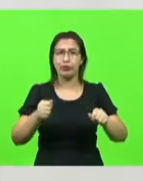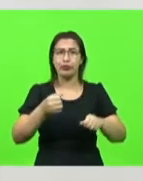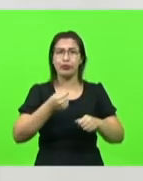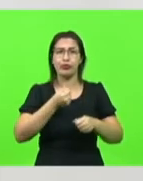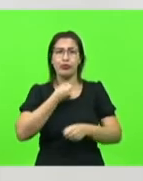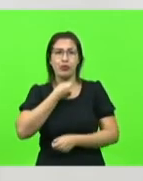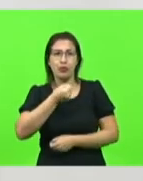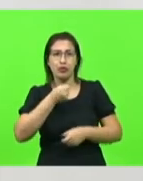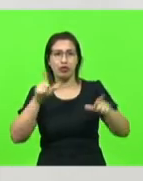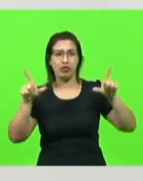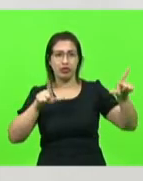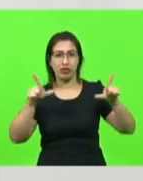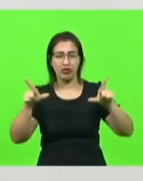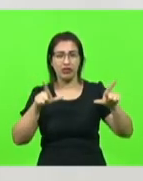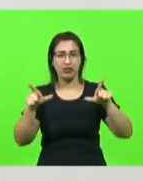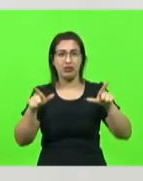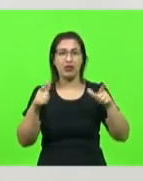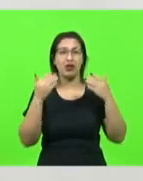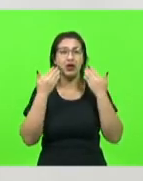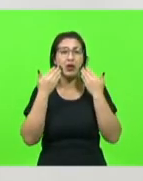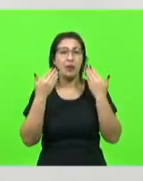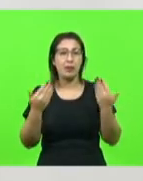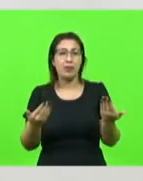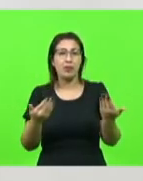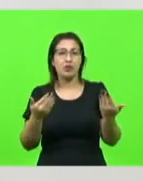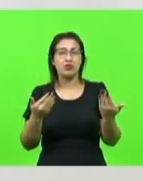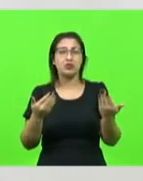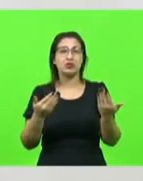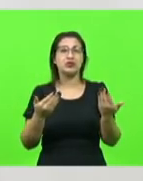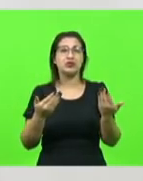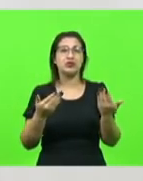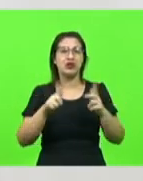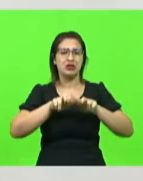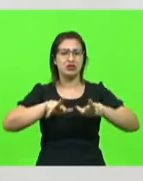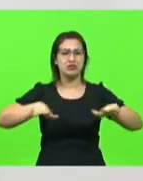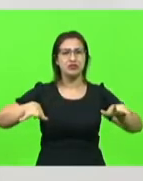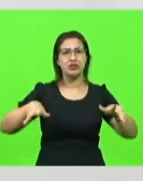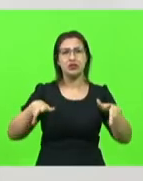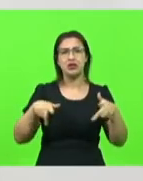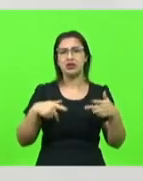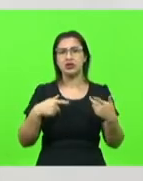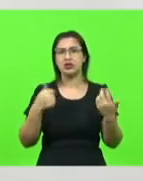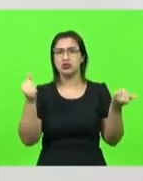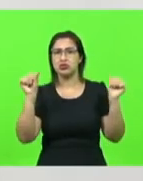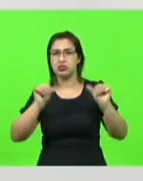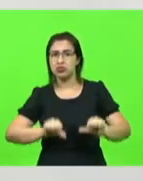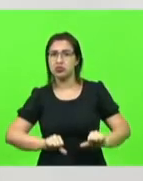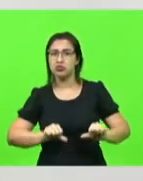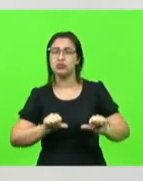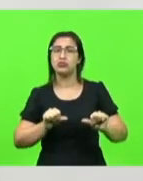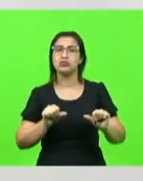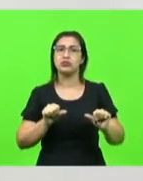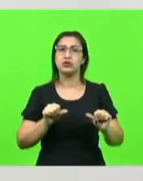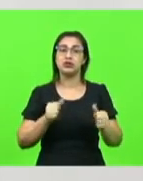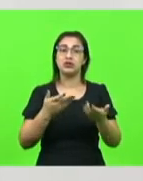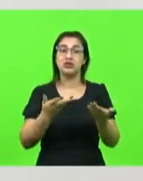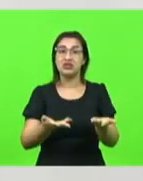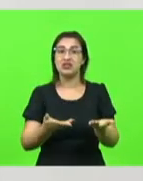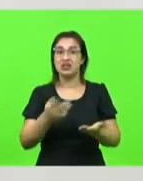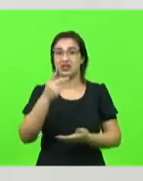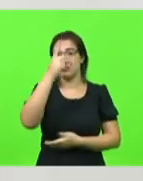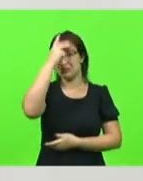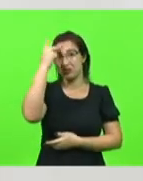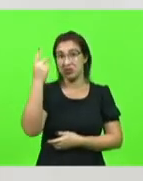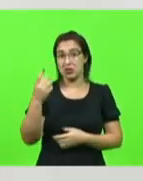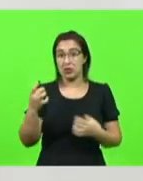questão do Covid, das mortes, as pessoas com medo se submetem. Não, eu já me vacinei, eu estou aqui. Mas o mesmo, o próprio vacinado, também está debaixo